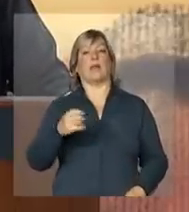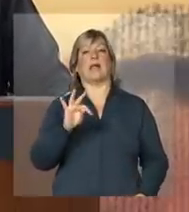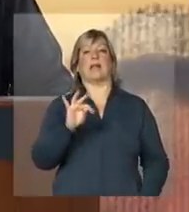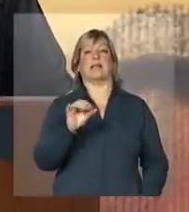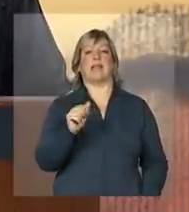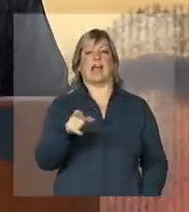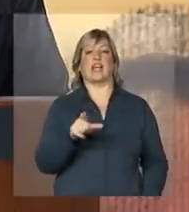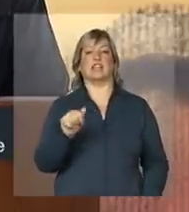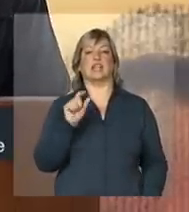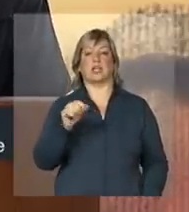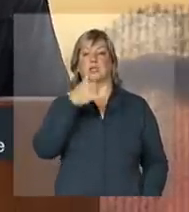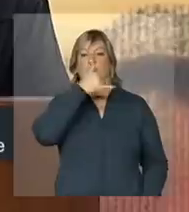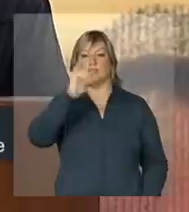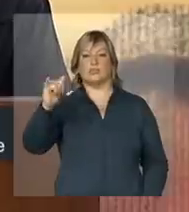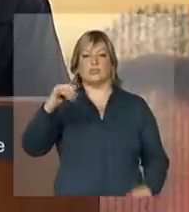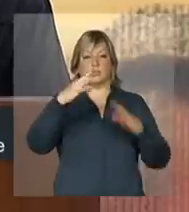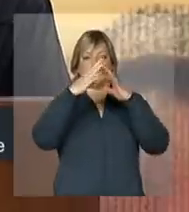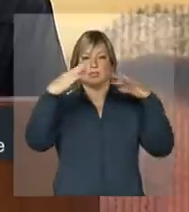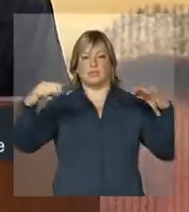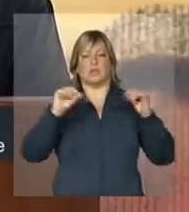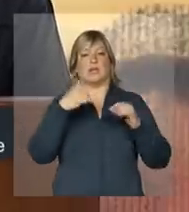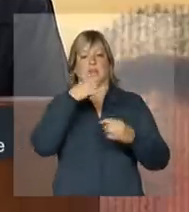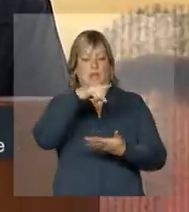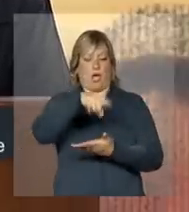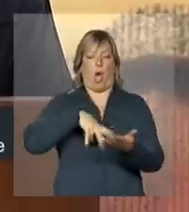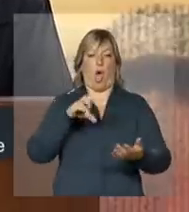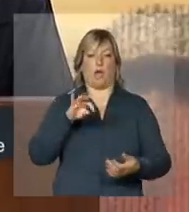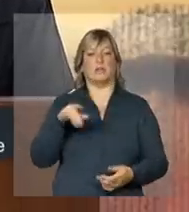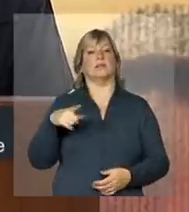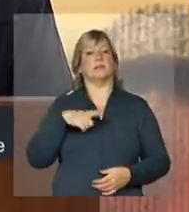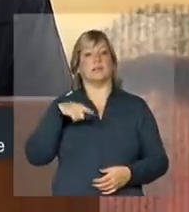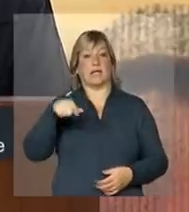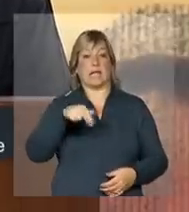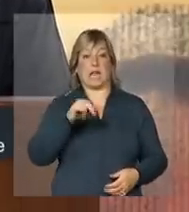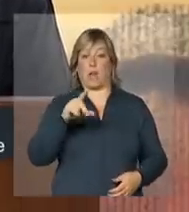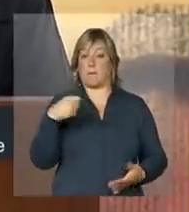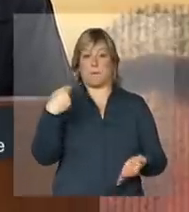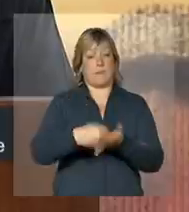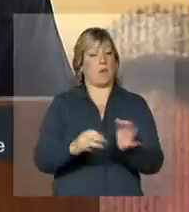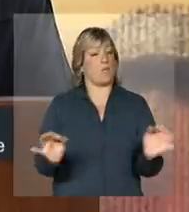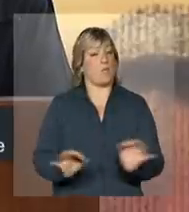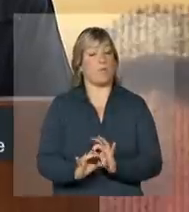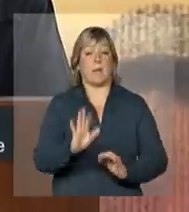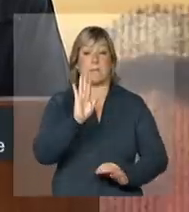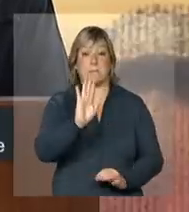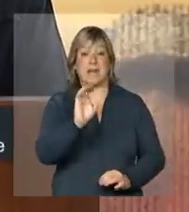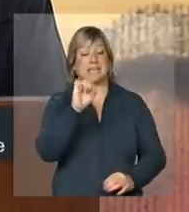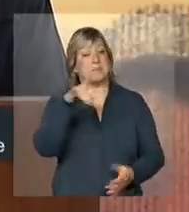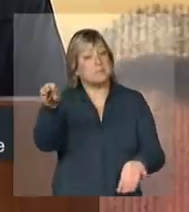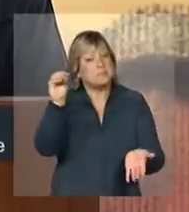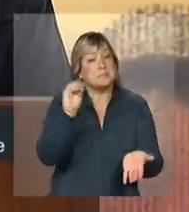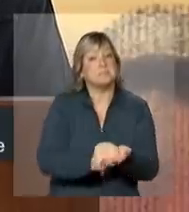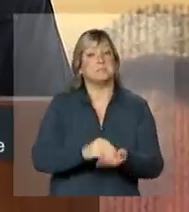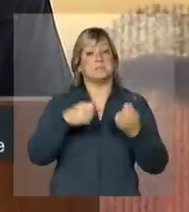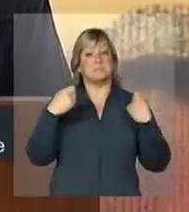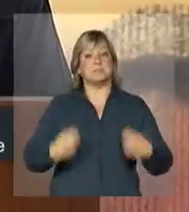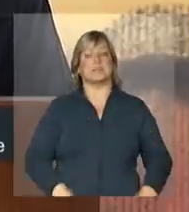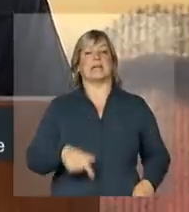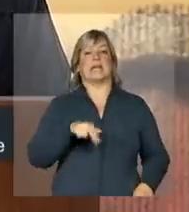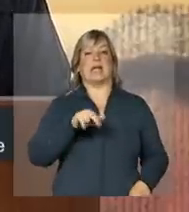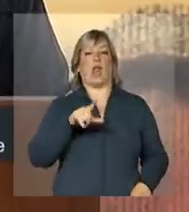elétrica que para baixo consumo inclusive é isento paraa população quilombola mas se ela não tiver identificada esse benefício não é